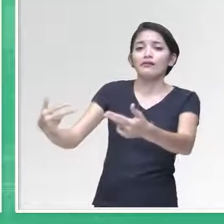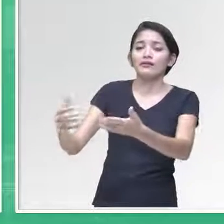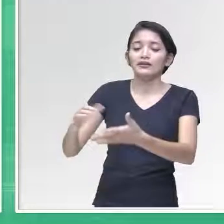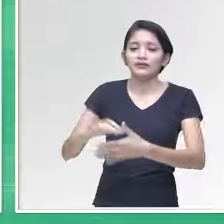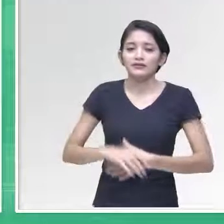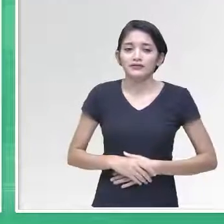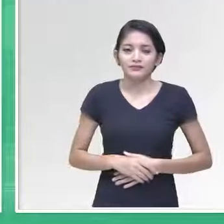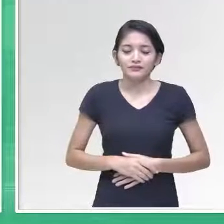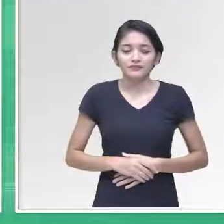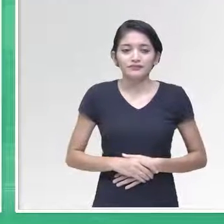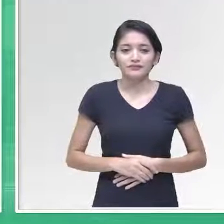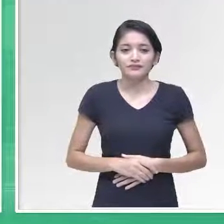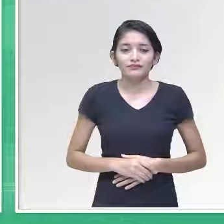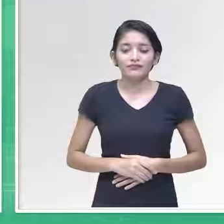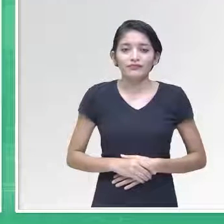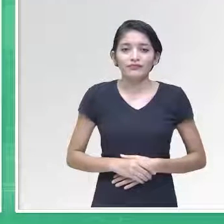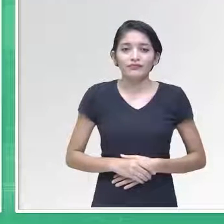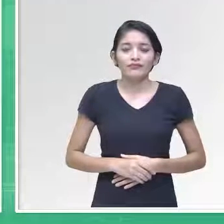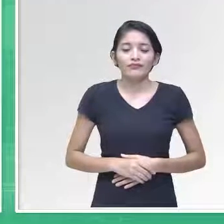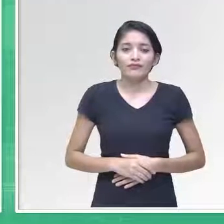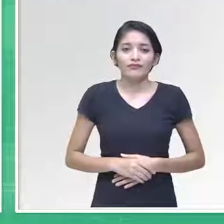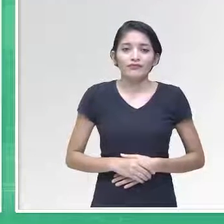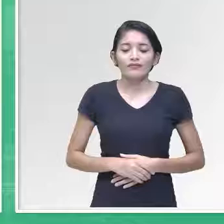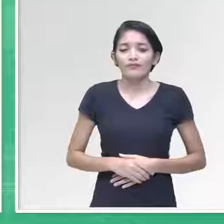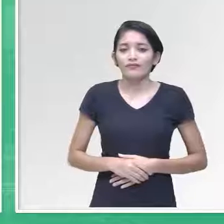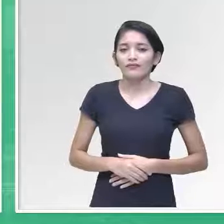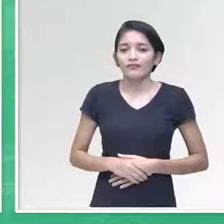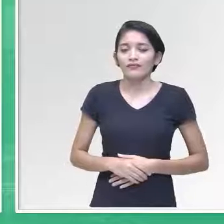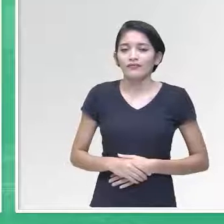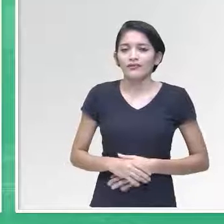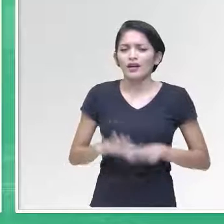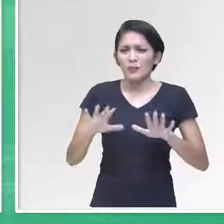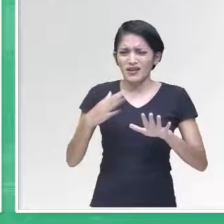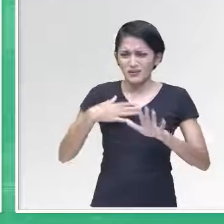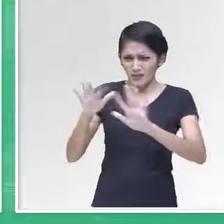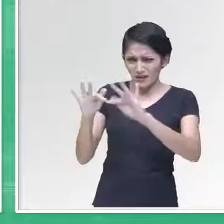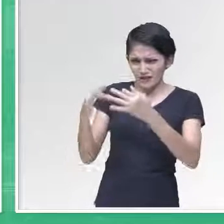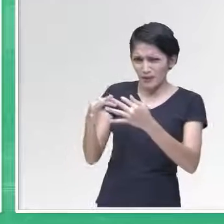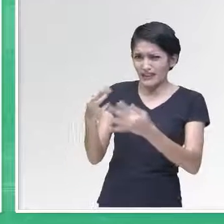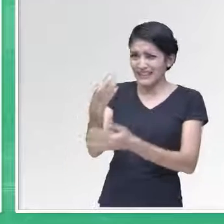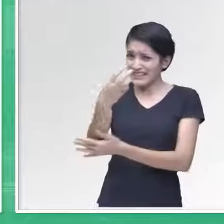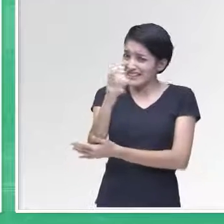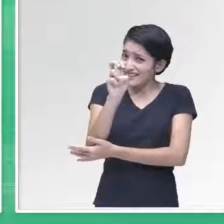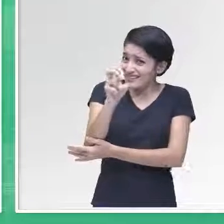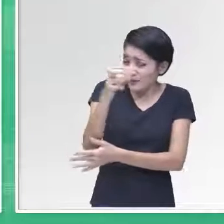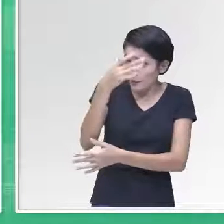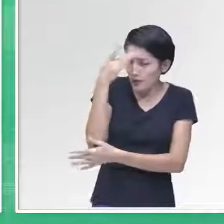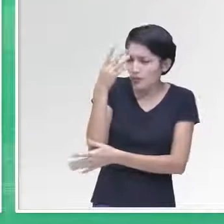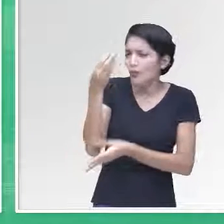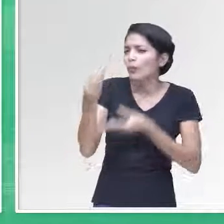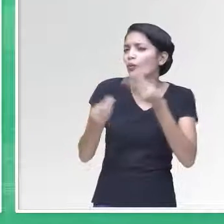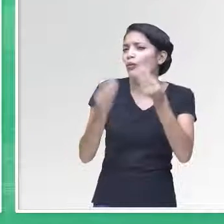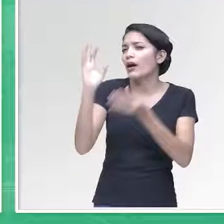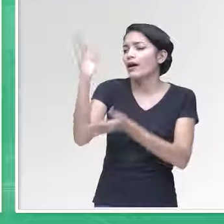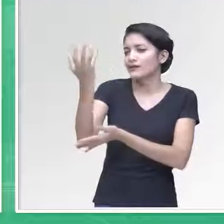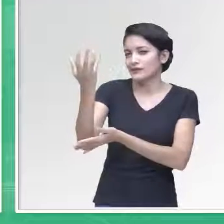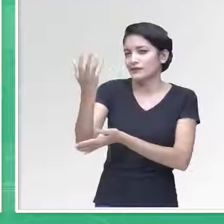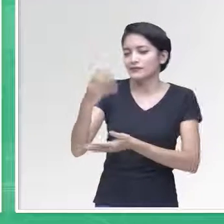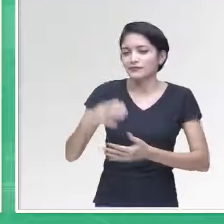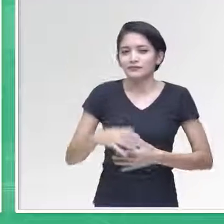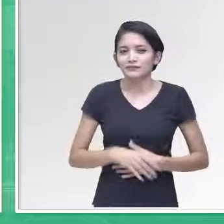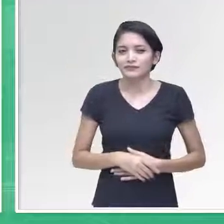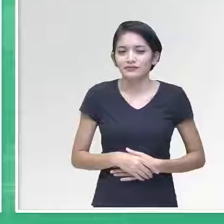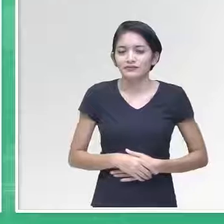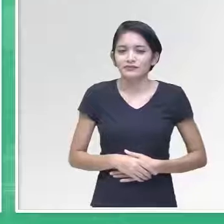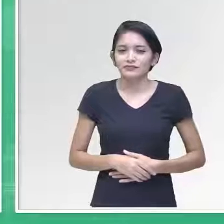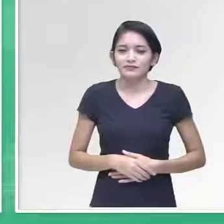é singular também. My family. Pô, teacher, mas minha família tem 35 pessoas, como é que é singular